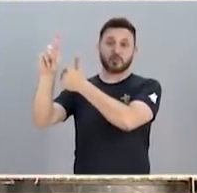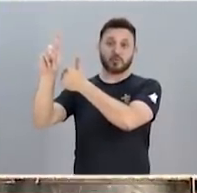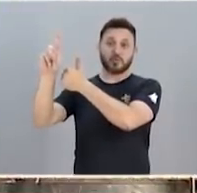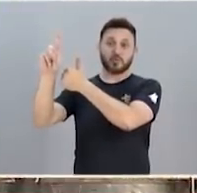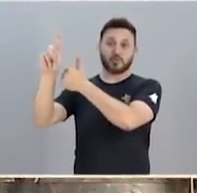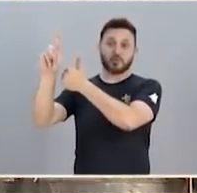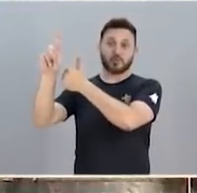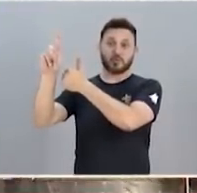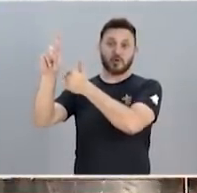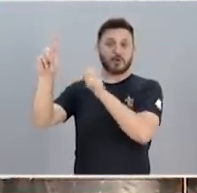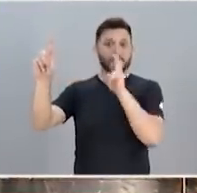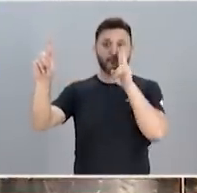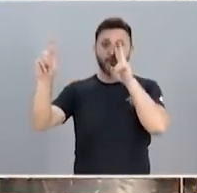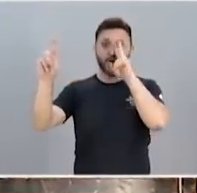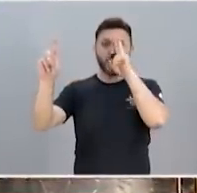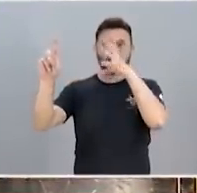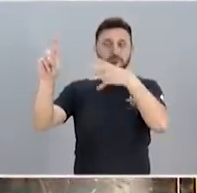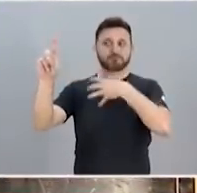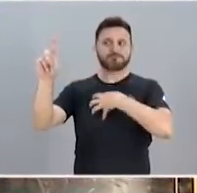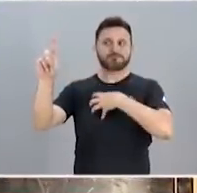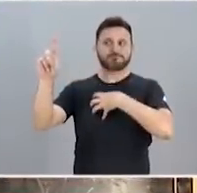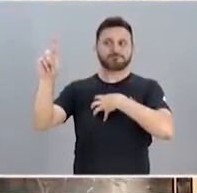E é muito forte isso.